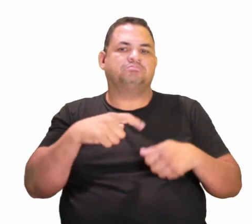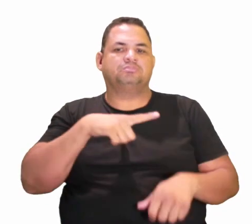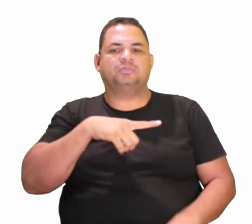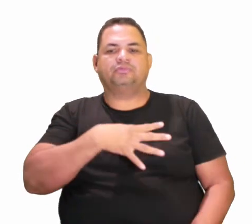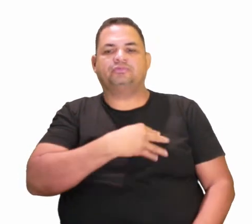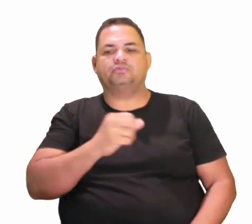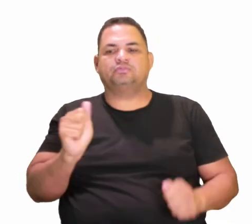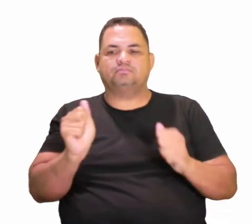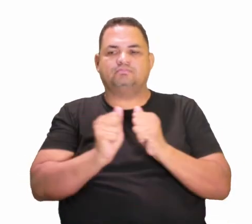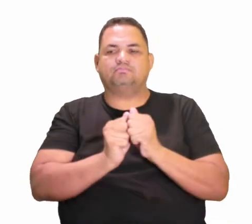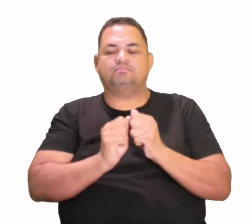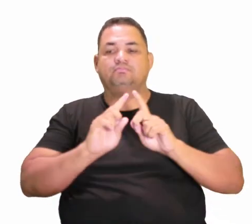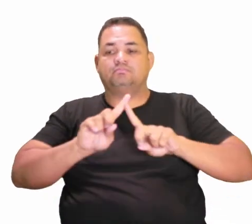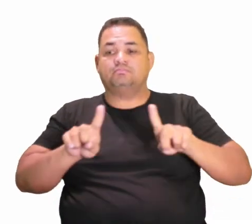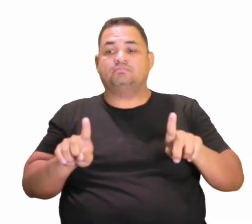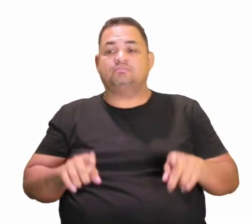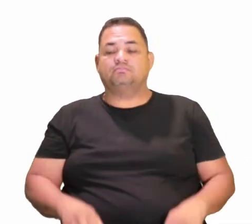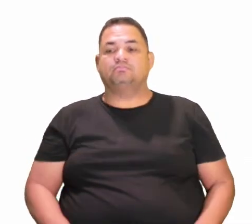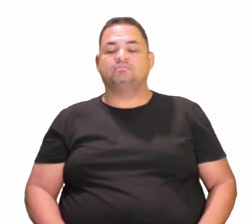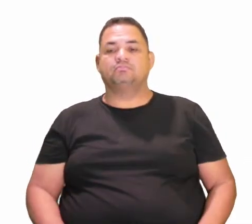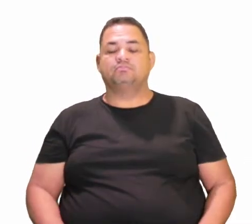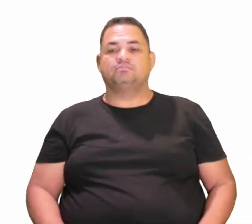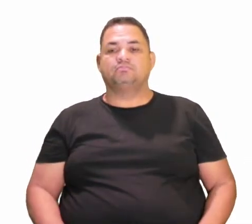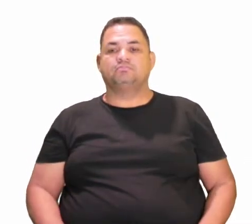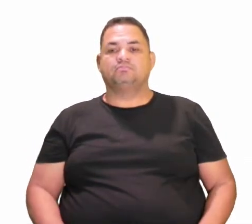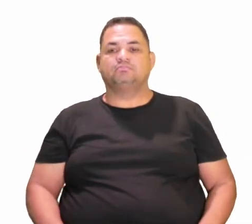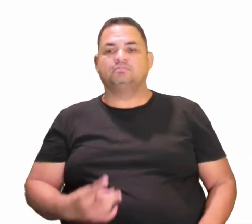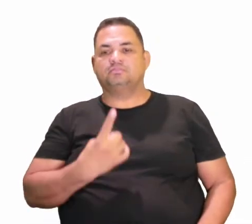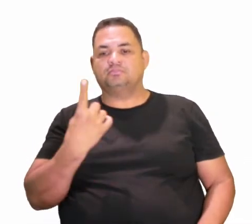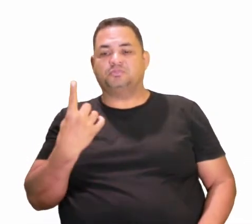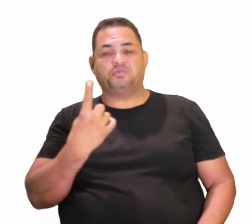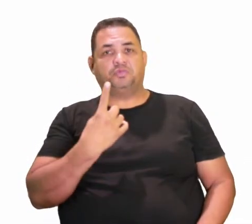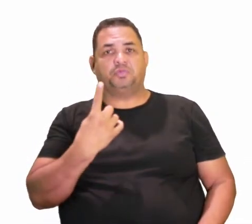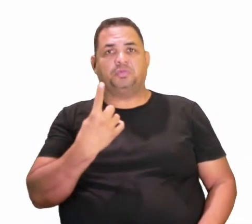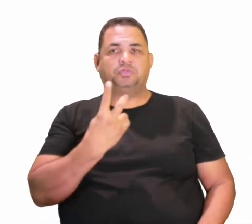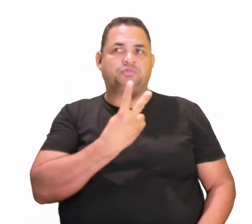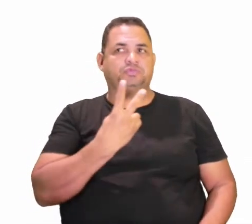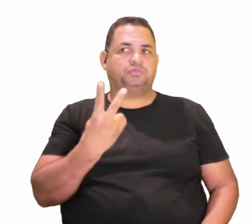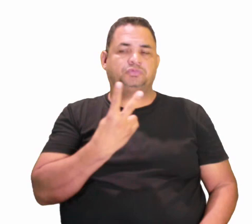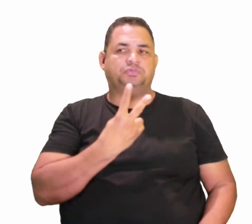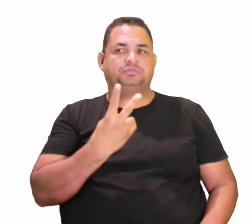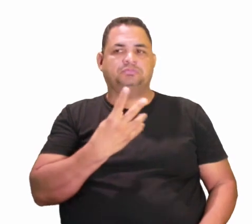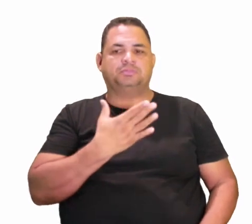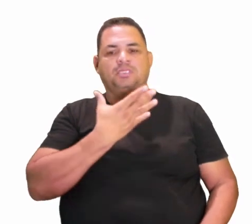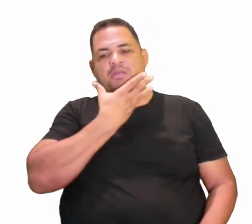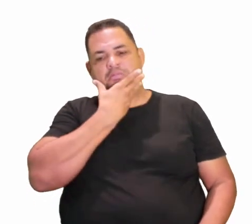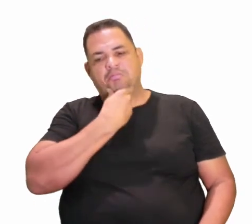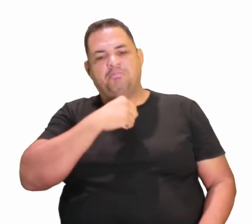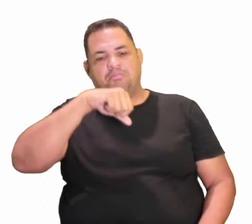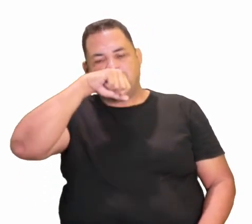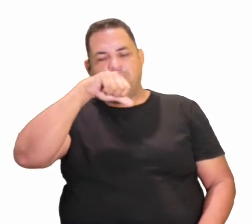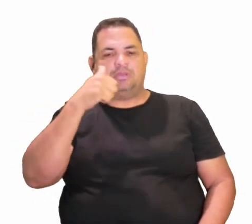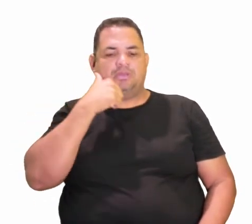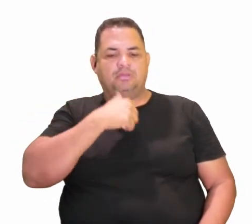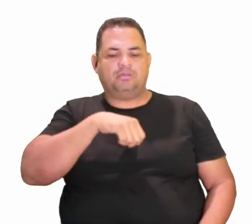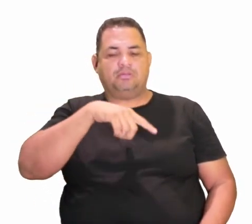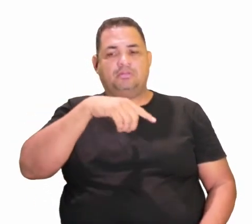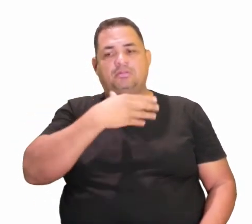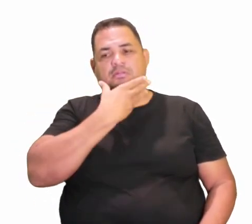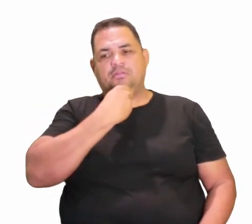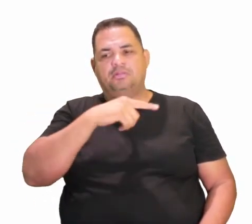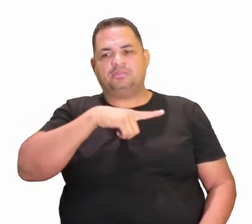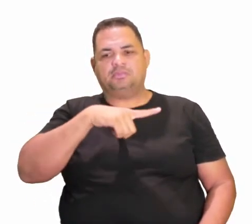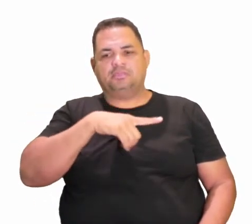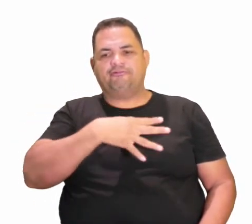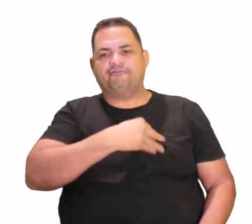juntos, porém, um deles ou os 2 deles, vamos supor, o pai e a mãe, já têm filhos de um